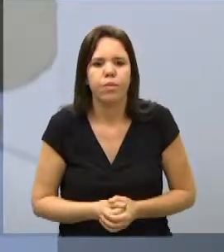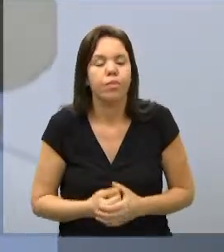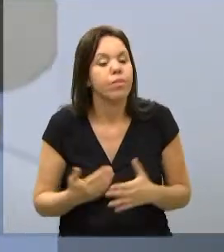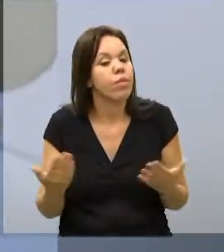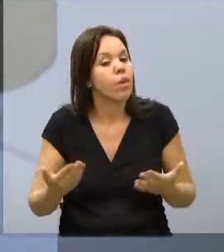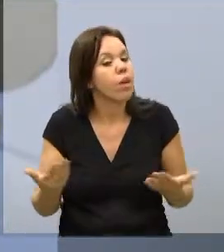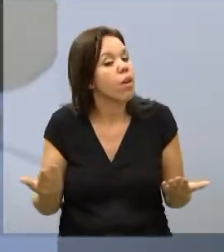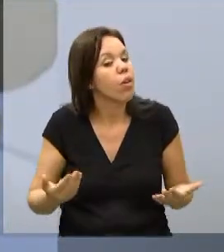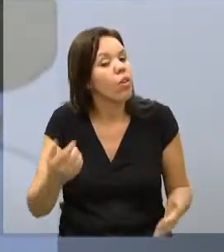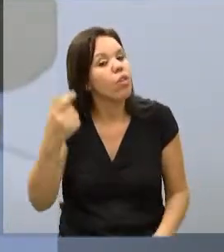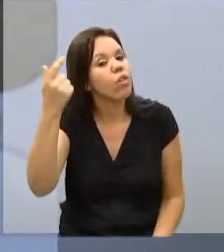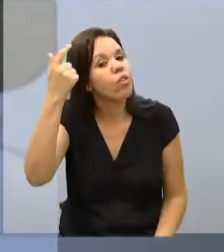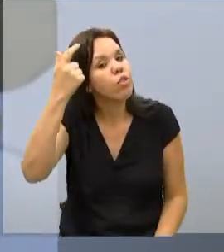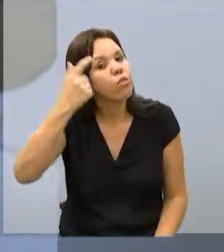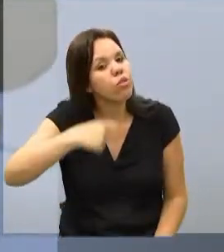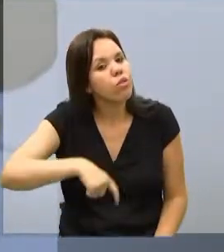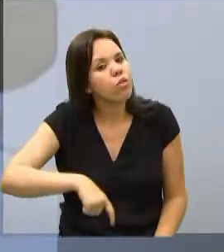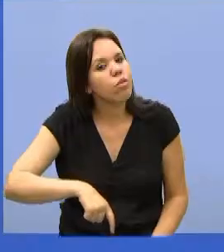Agora eu sou